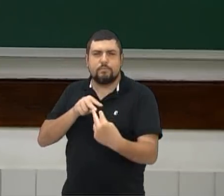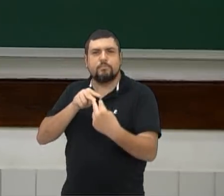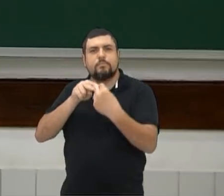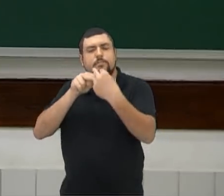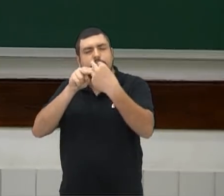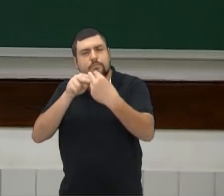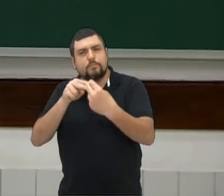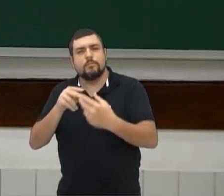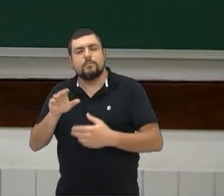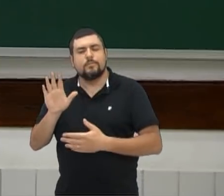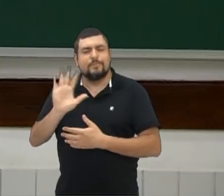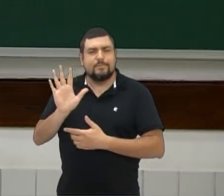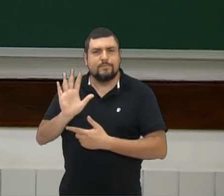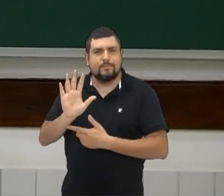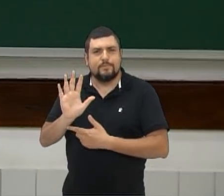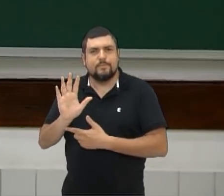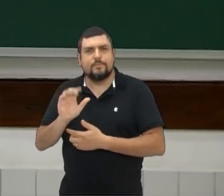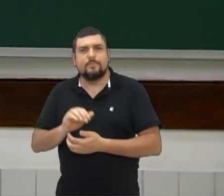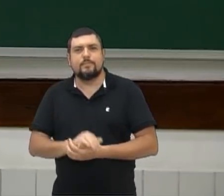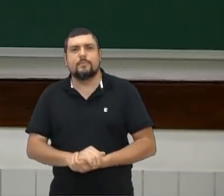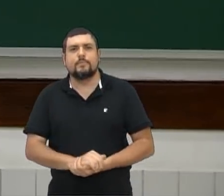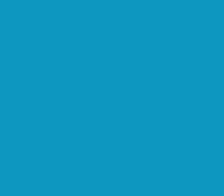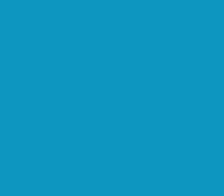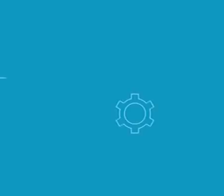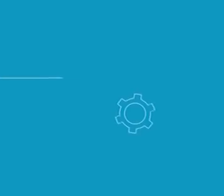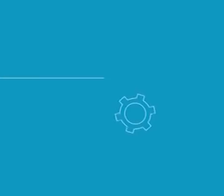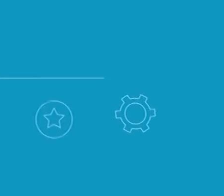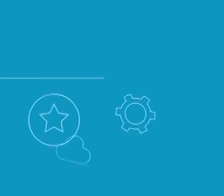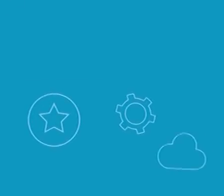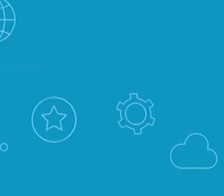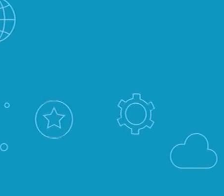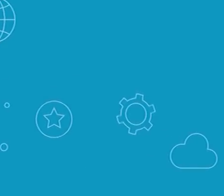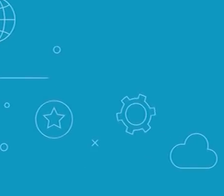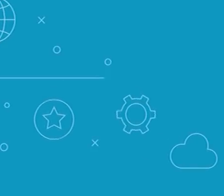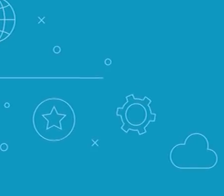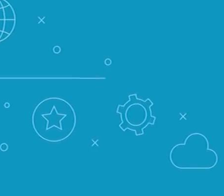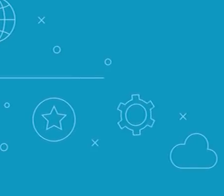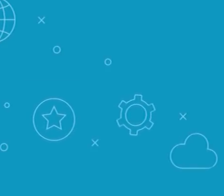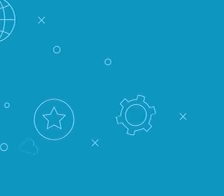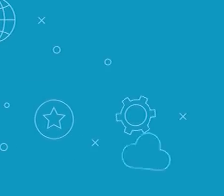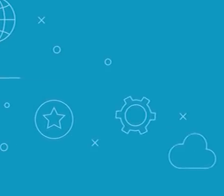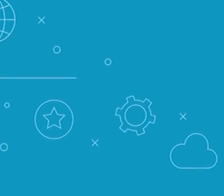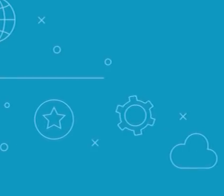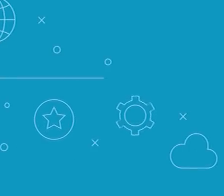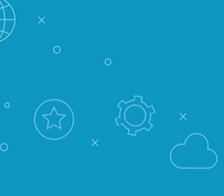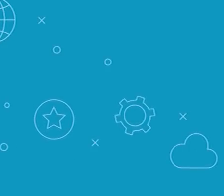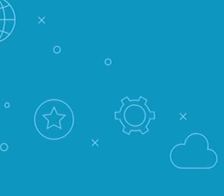aulas aí, um ótimo dia para vocês.